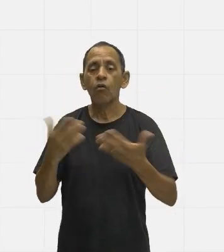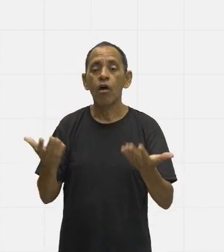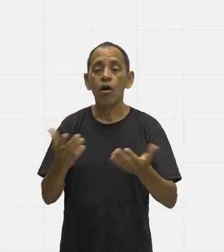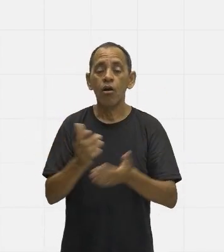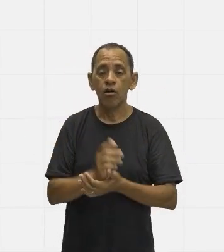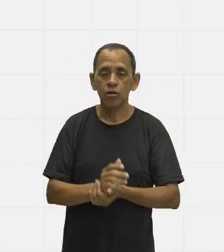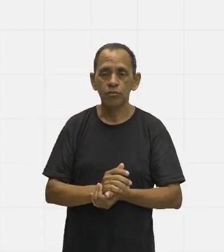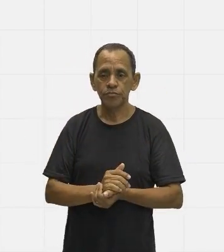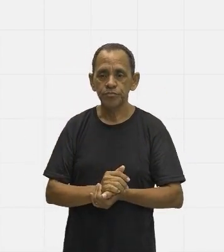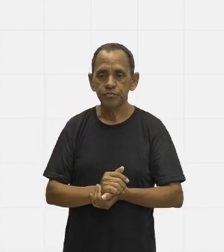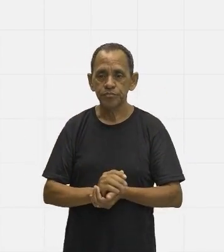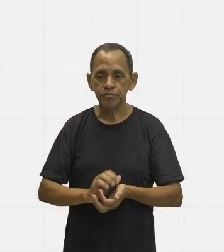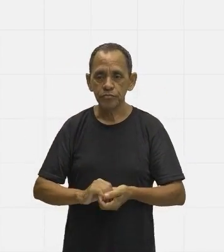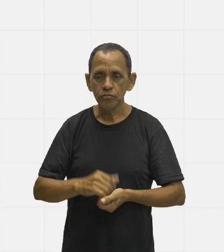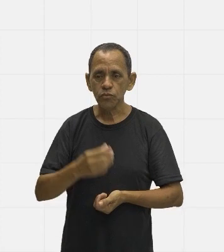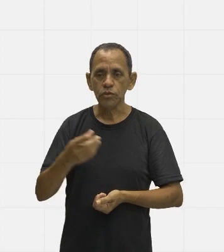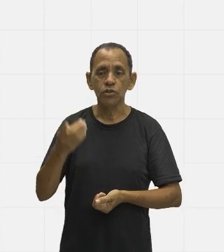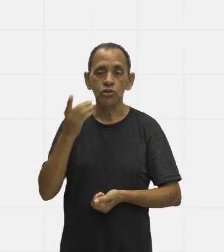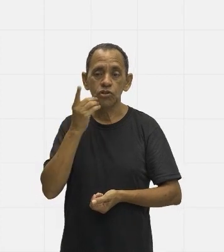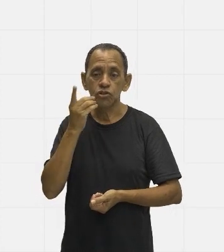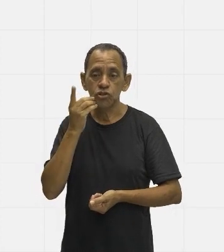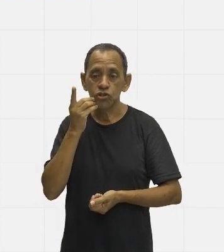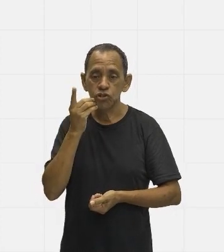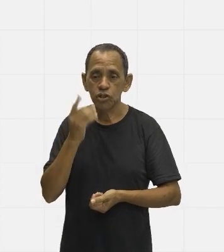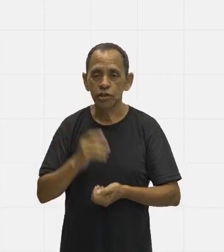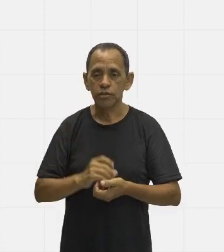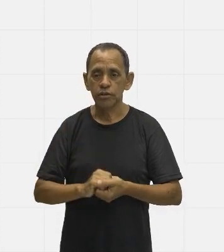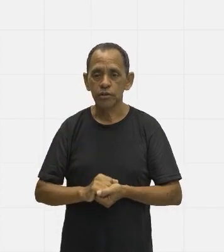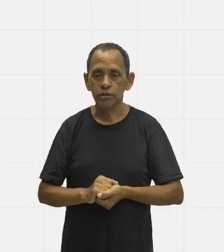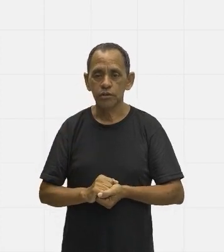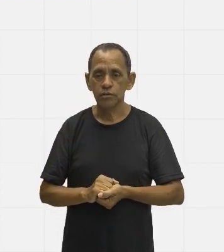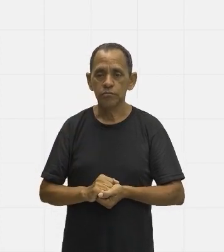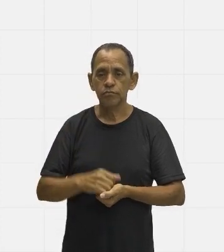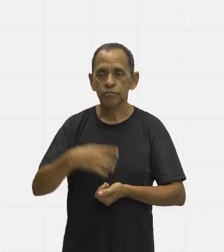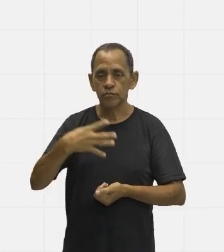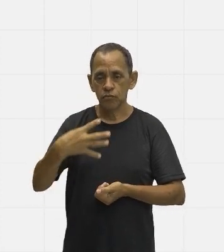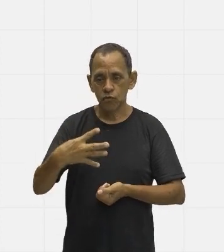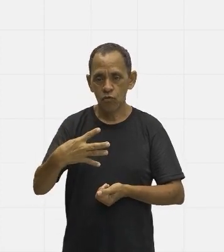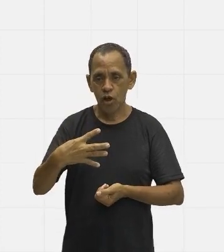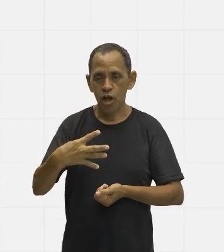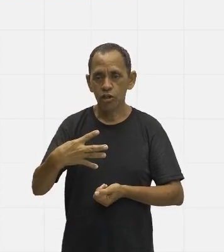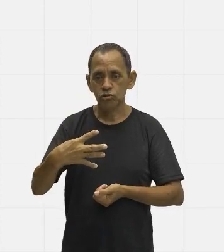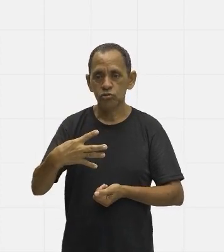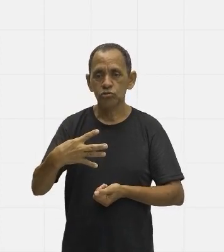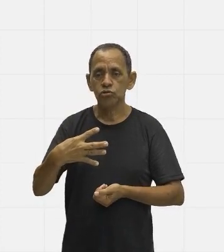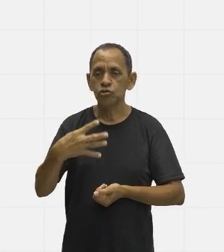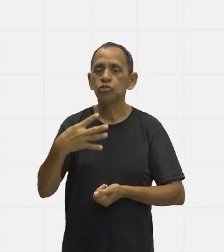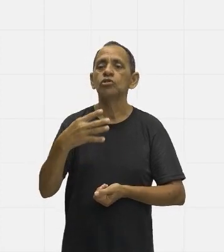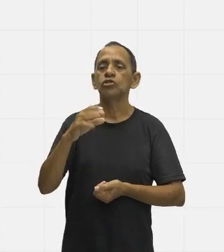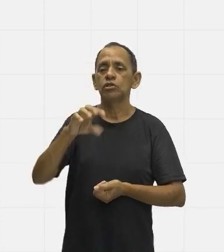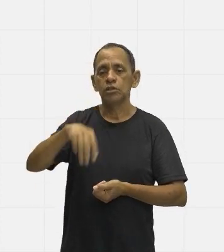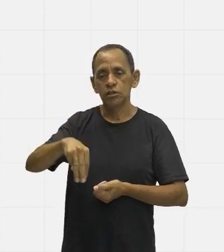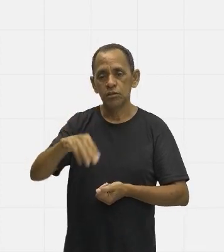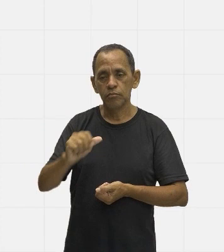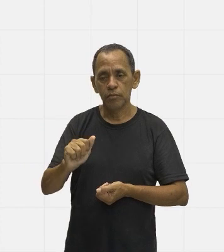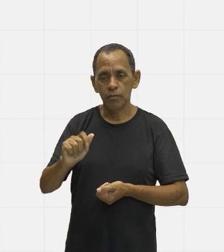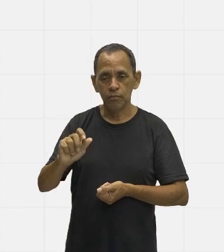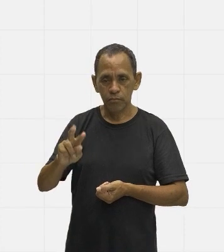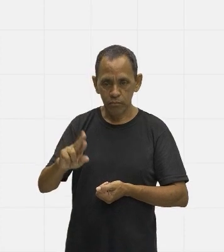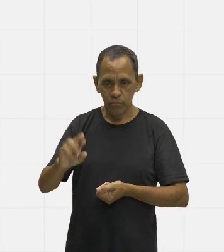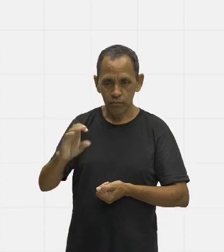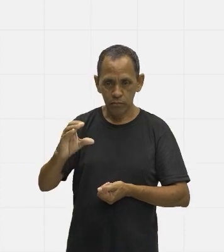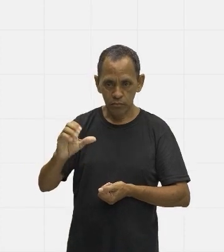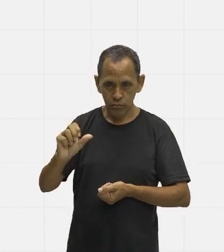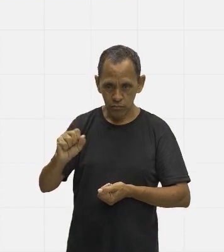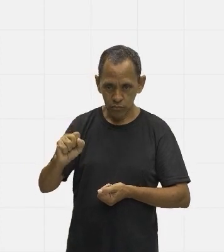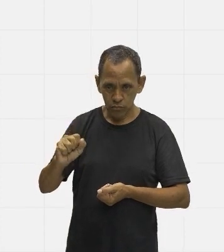dia 4/3 e do bloco 3 a correção vai acontecer no dia 5/3. Ou seja, a gente tem uma sequência aí, né?